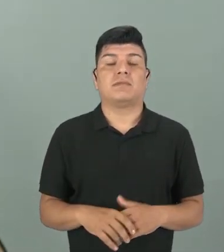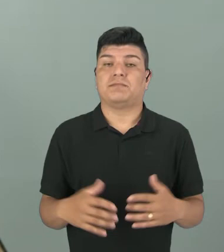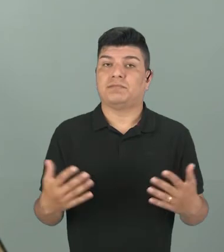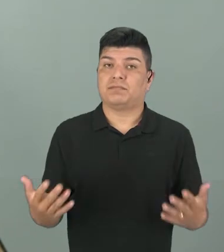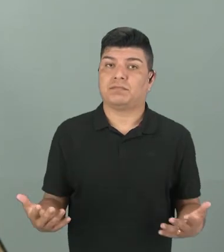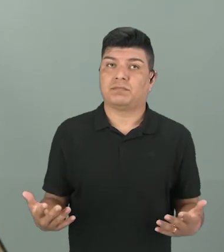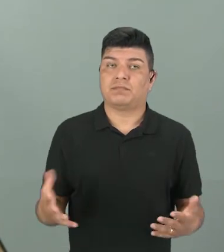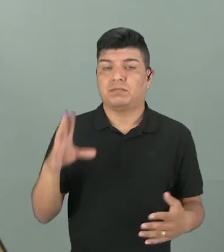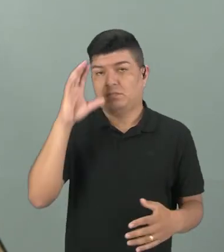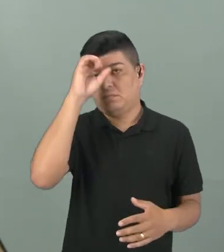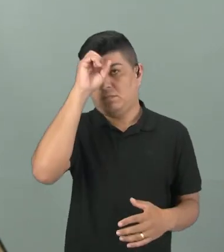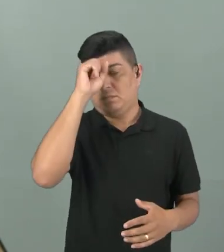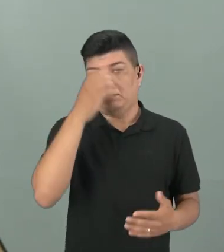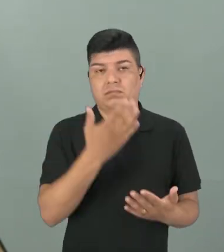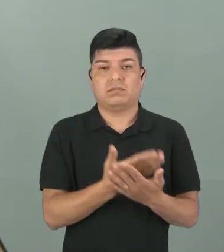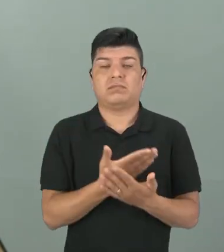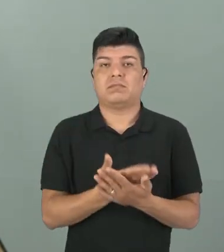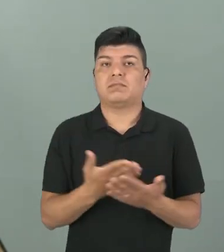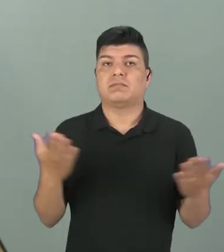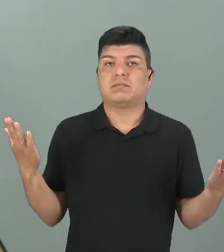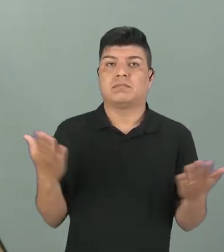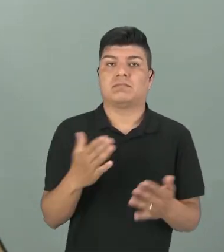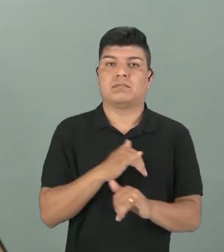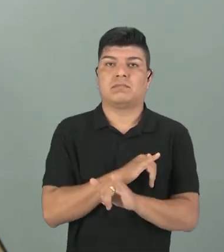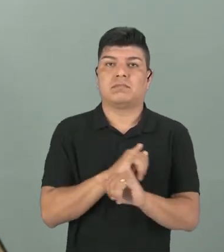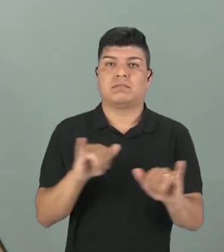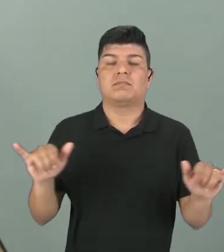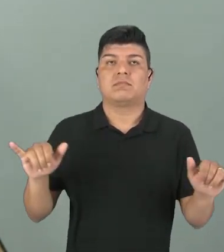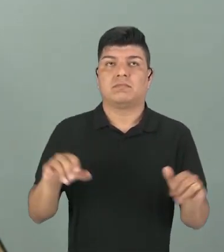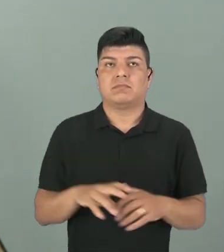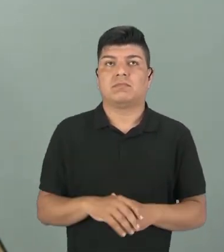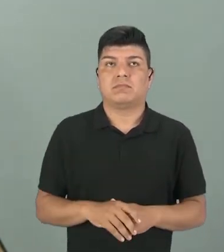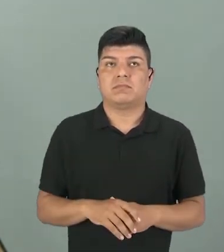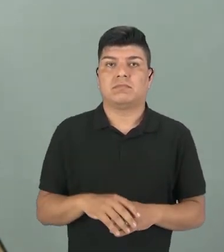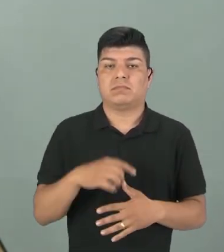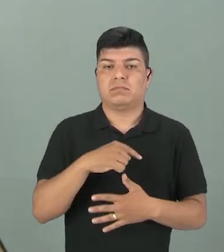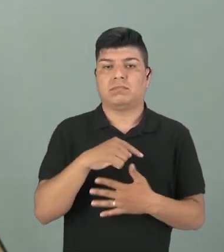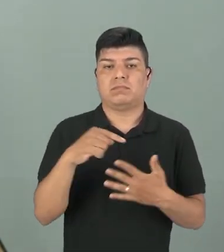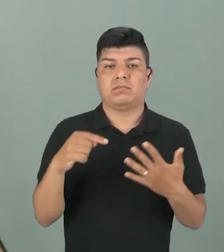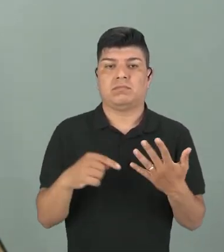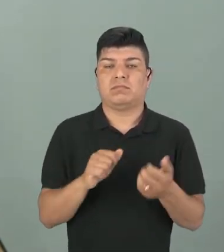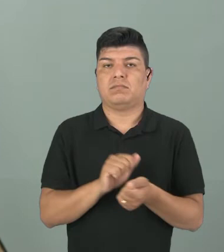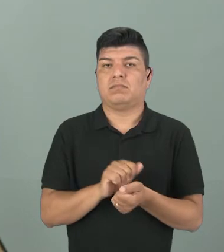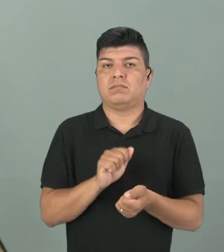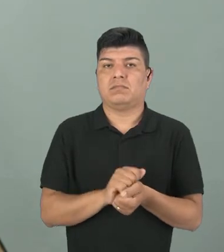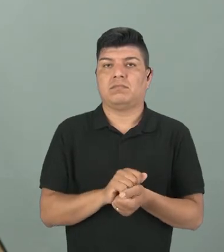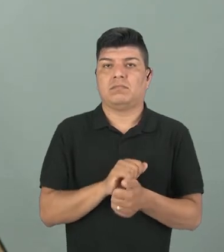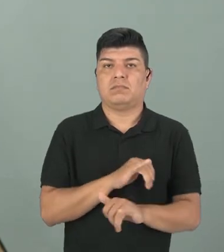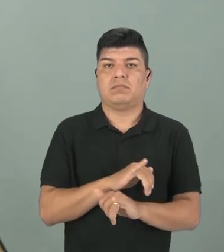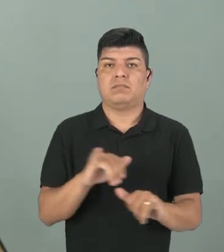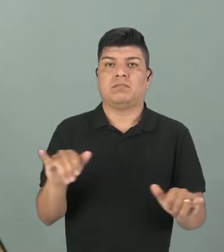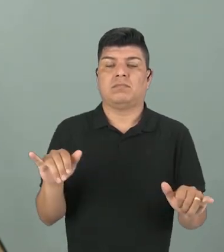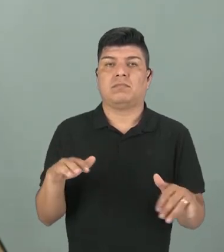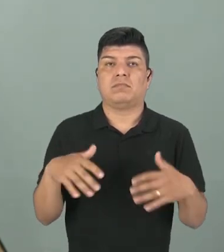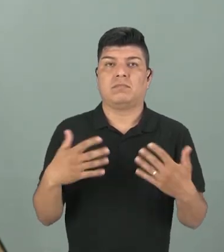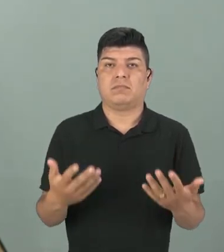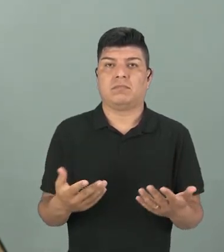a gente aprendeu na aula de hoje sobre notícias e os elementos que compõem a notícia, que